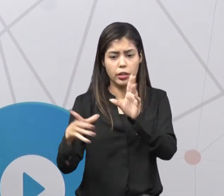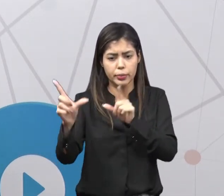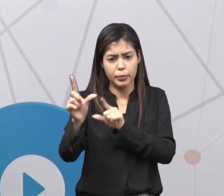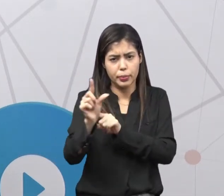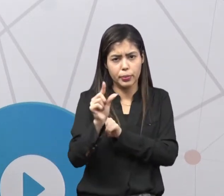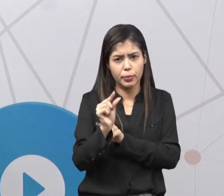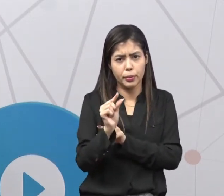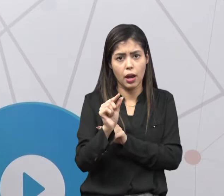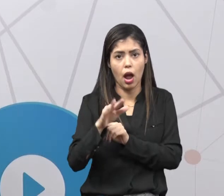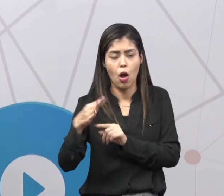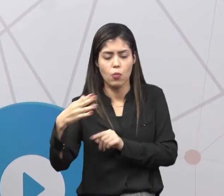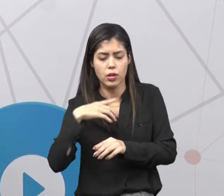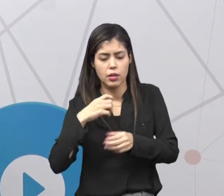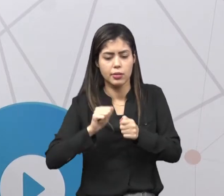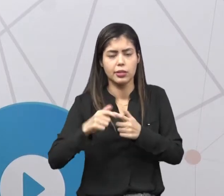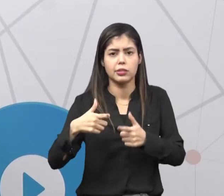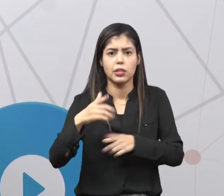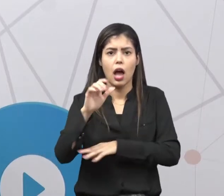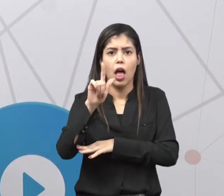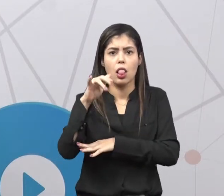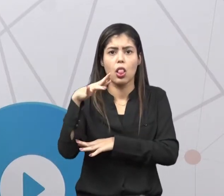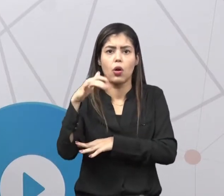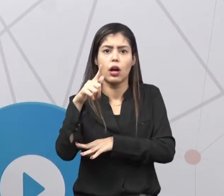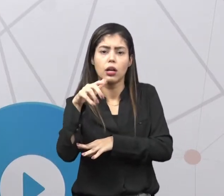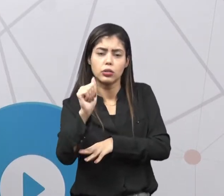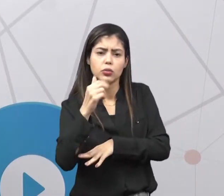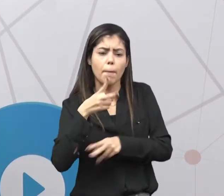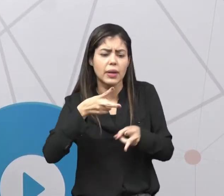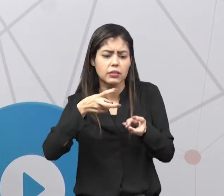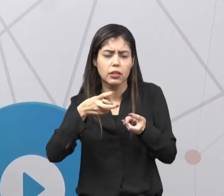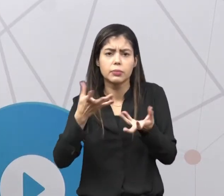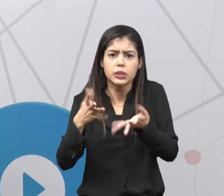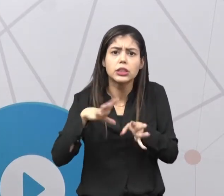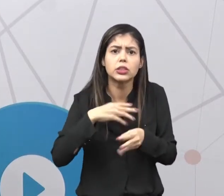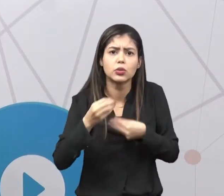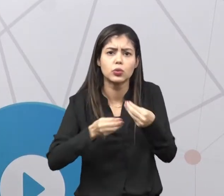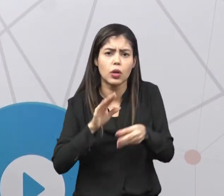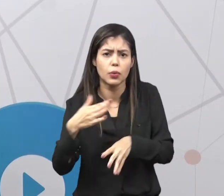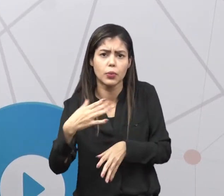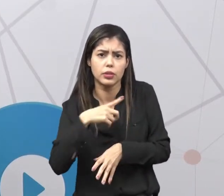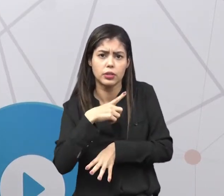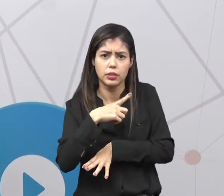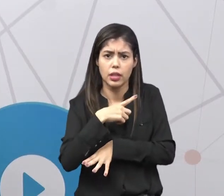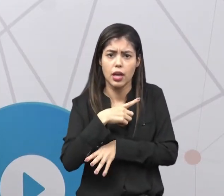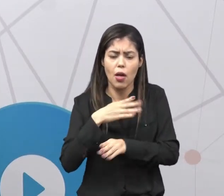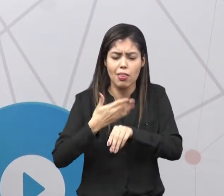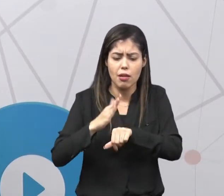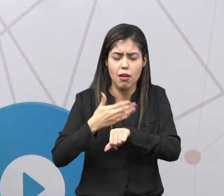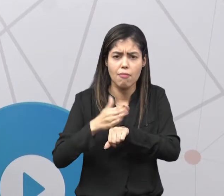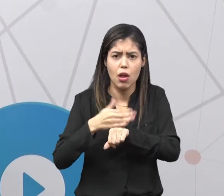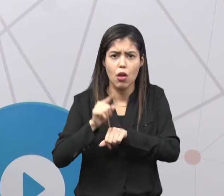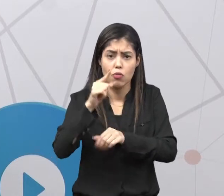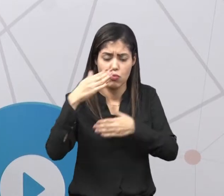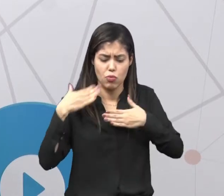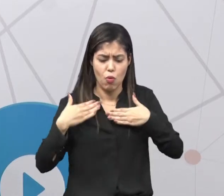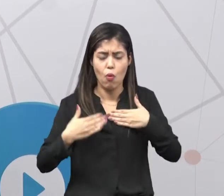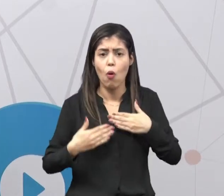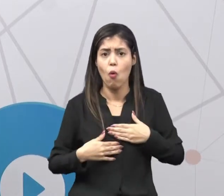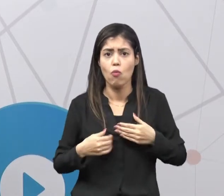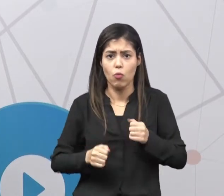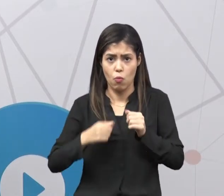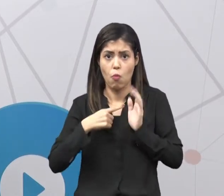músculos. Muitas vezes, quando você está alongando, você percebe isso. E quando você faz um treinamento e o seu corpo